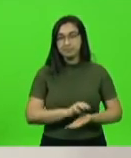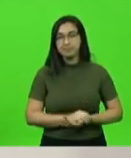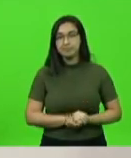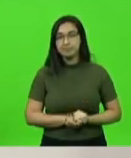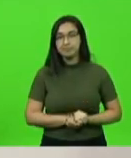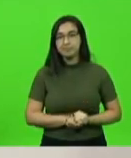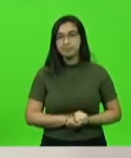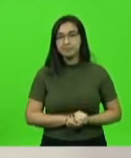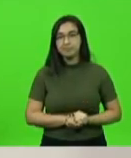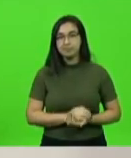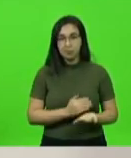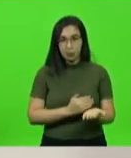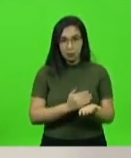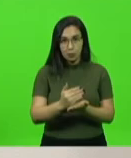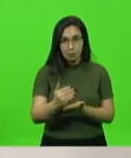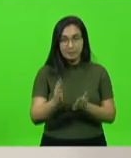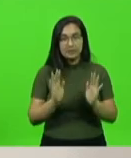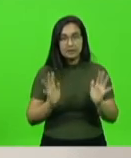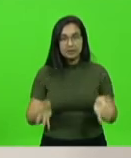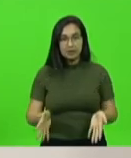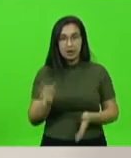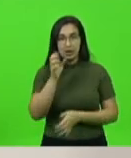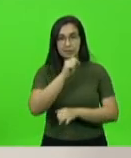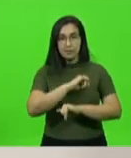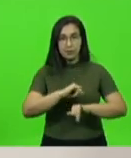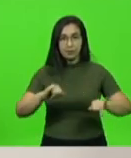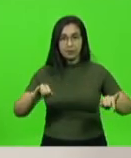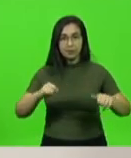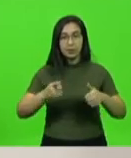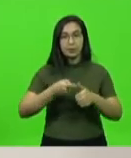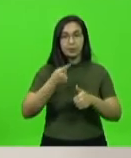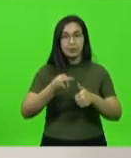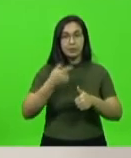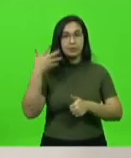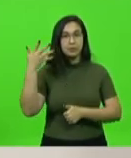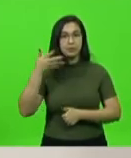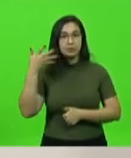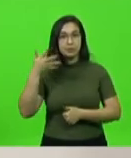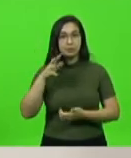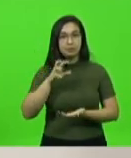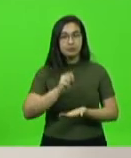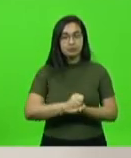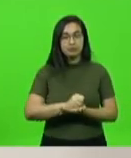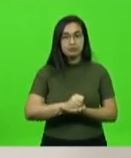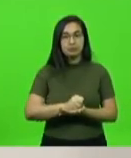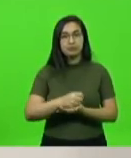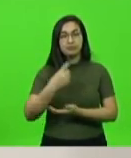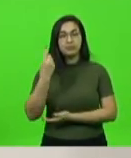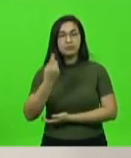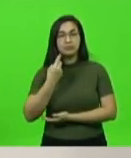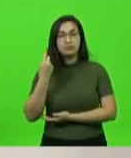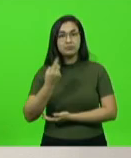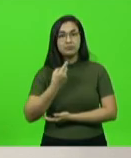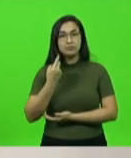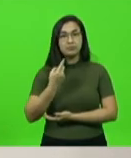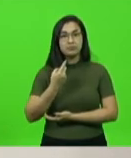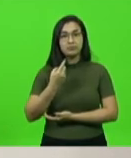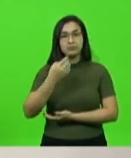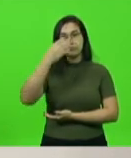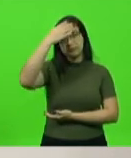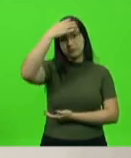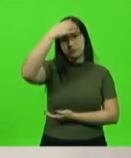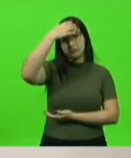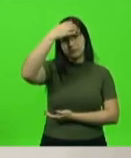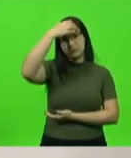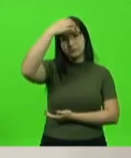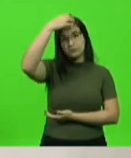entraremos imediatamente em breves comunicações. O primeiro deputado inscrito no dia de hoje é o deputado Coronel Mussolini. Vossa